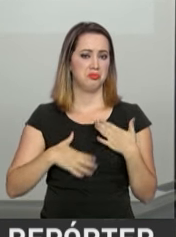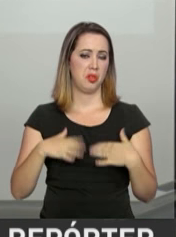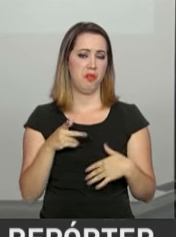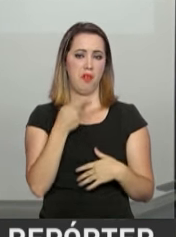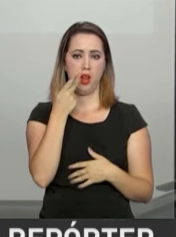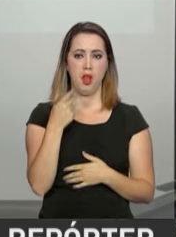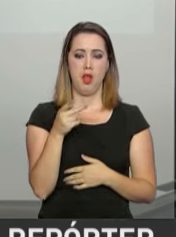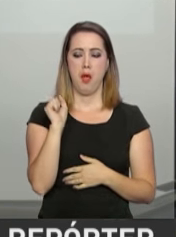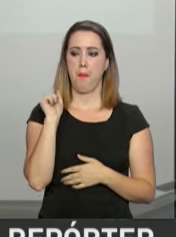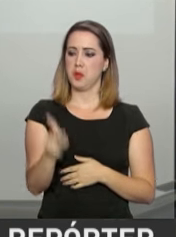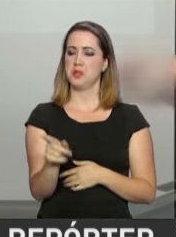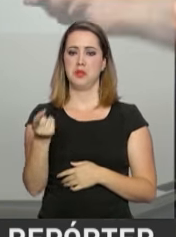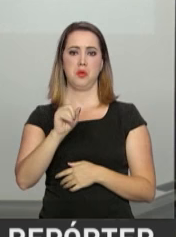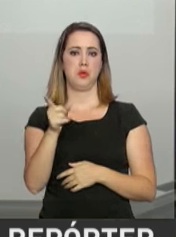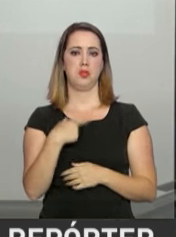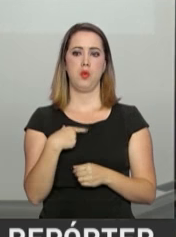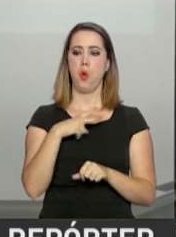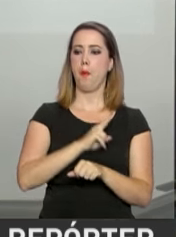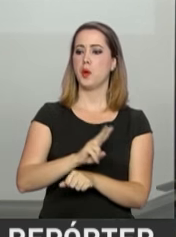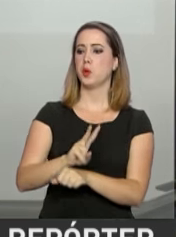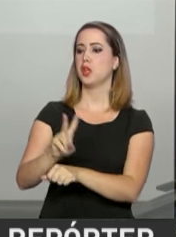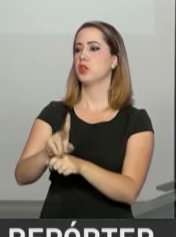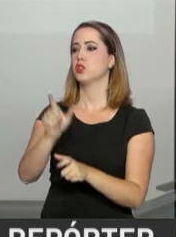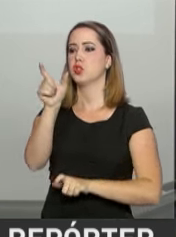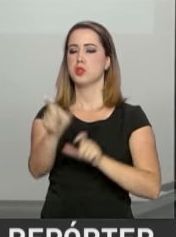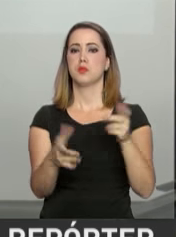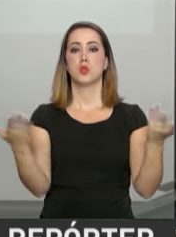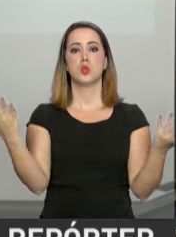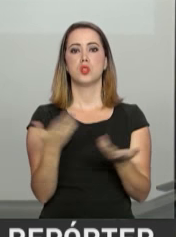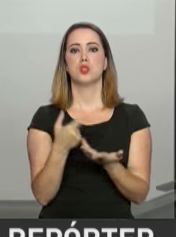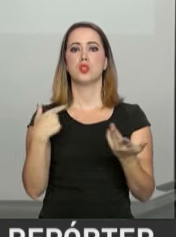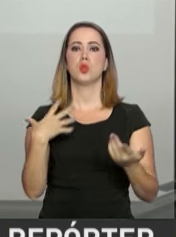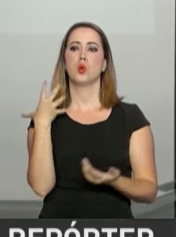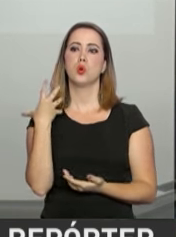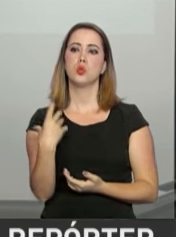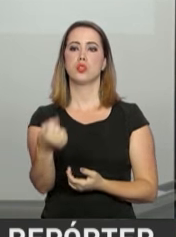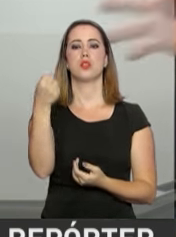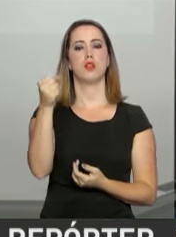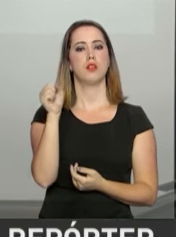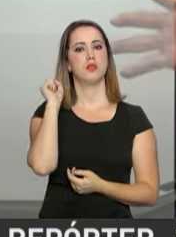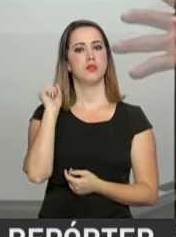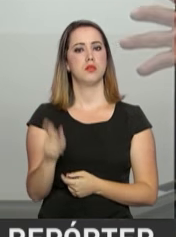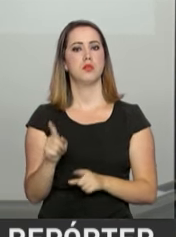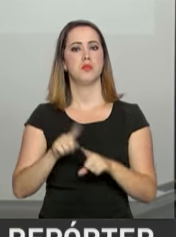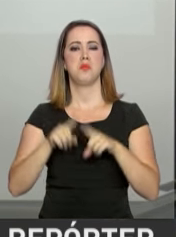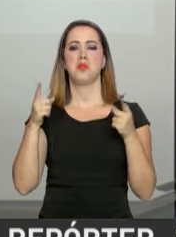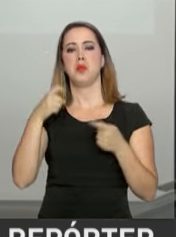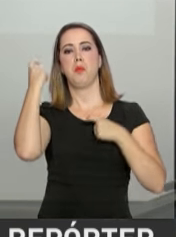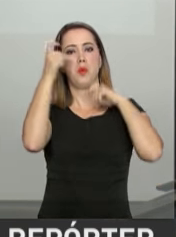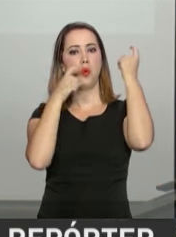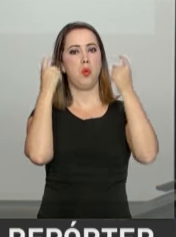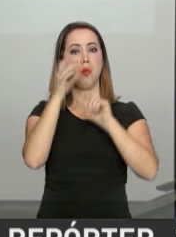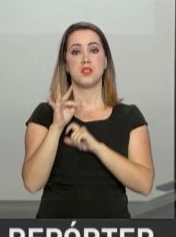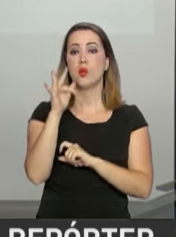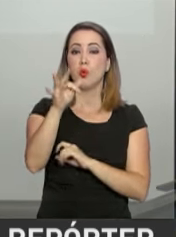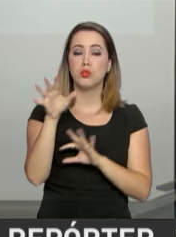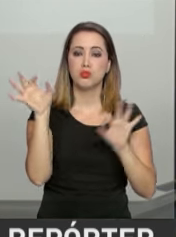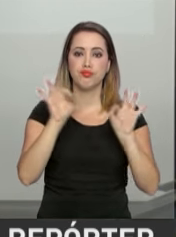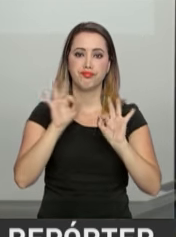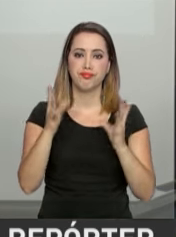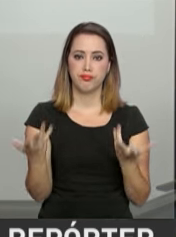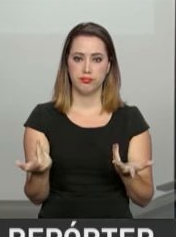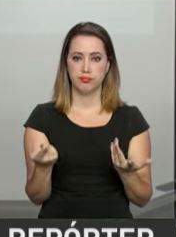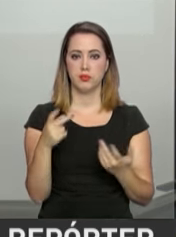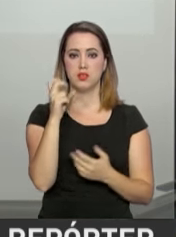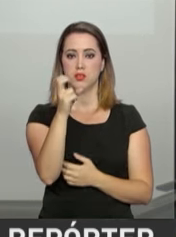começo não porque eu estou aqui para proteger aqueles que hoje recebem porque eu não estou preocupado com aqueles que não receberam